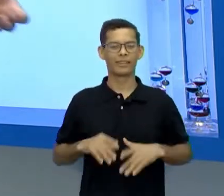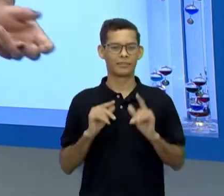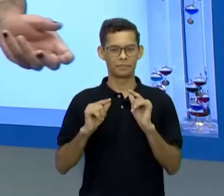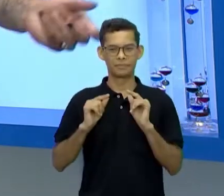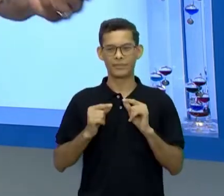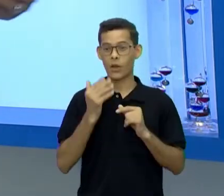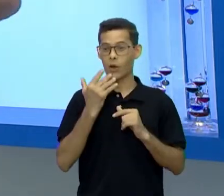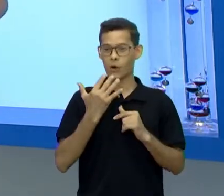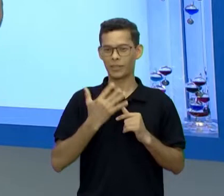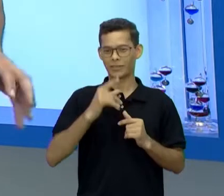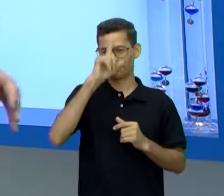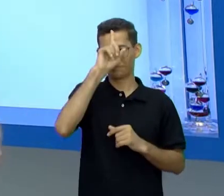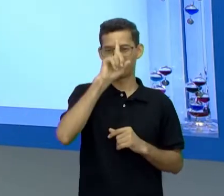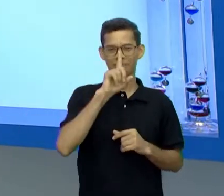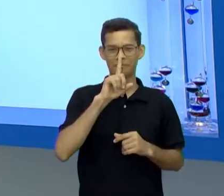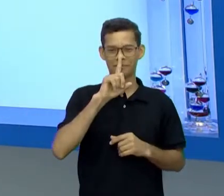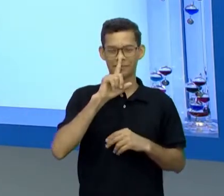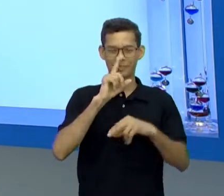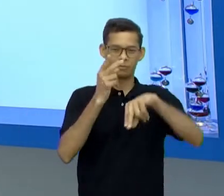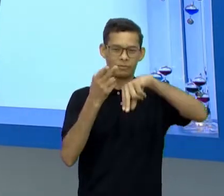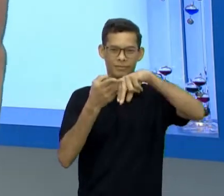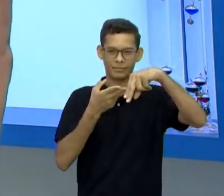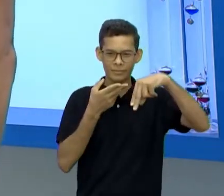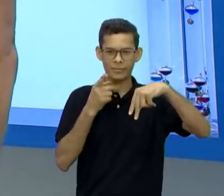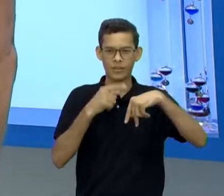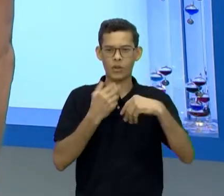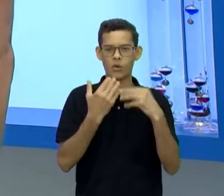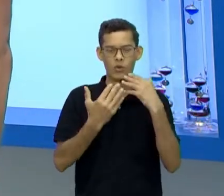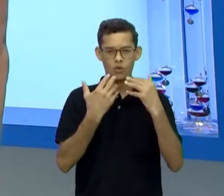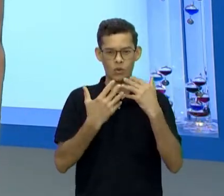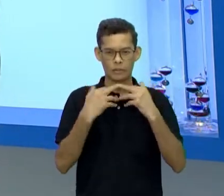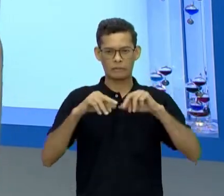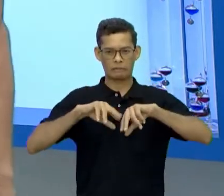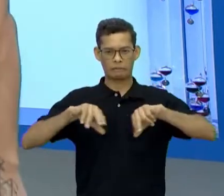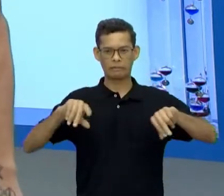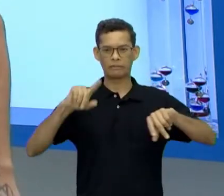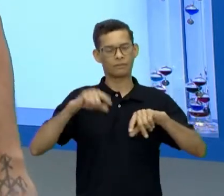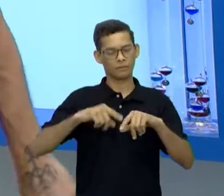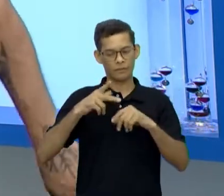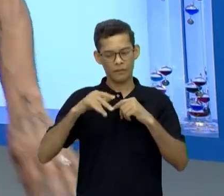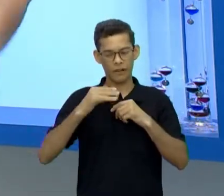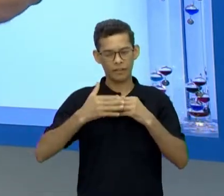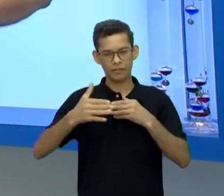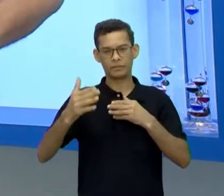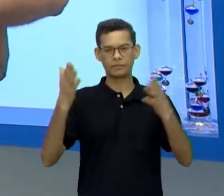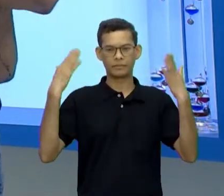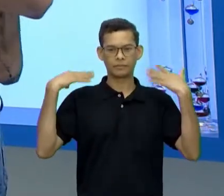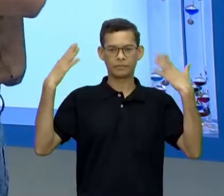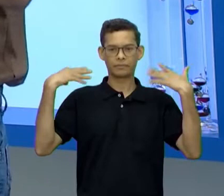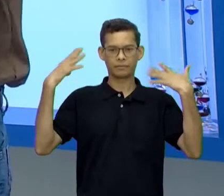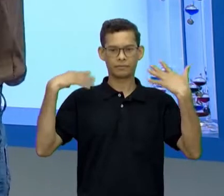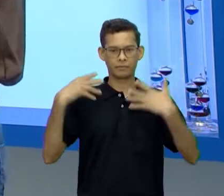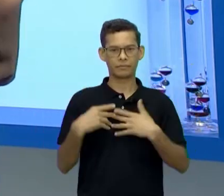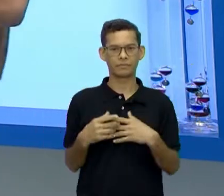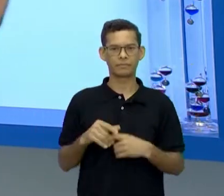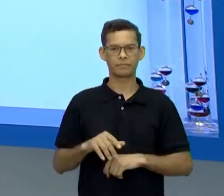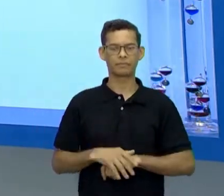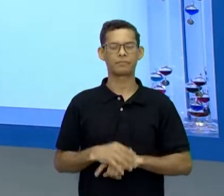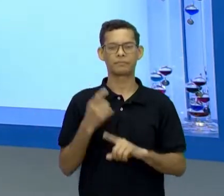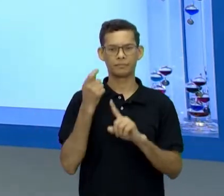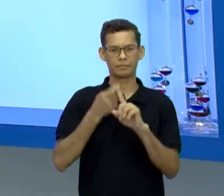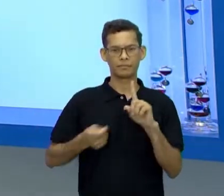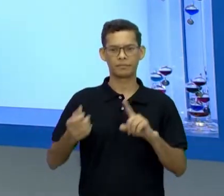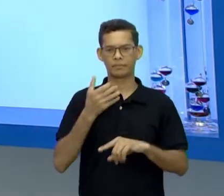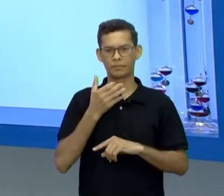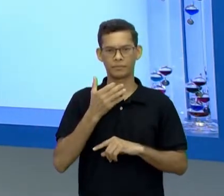aqui colorido, porque estamos próximos a chegar ao verão, primavera, verão, estamos chegando aí no caso, final do ano, dezembro,